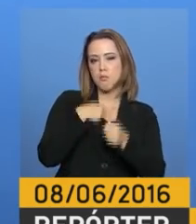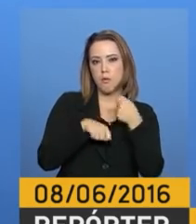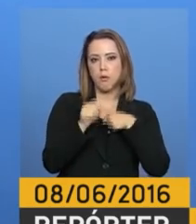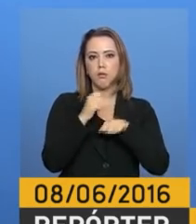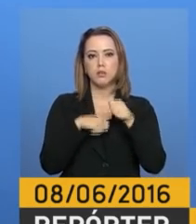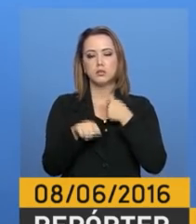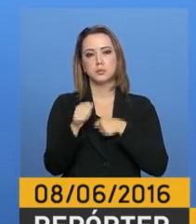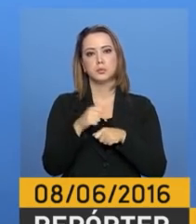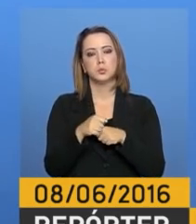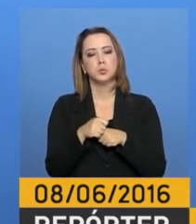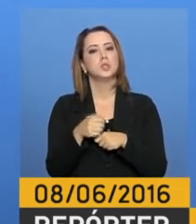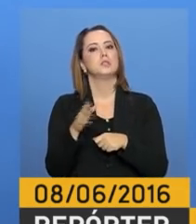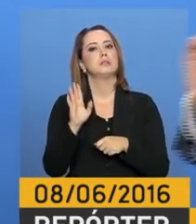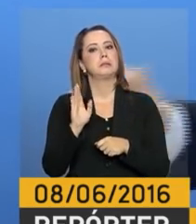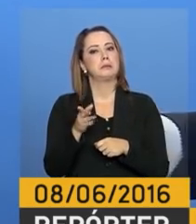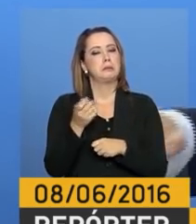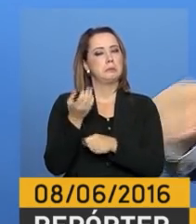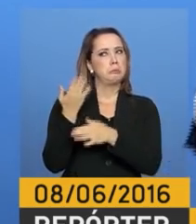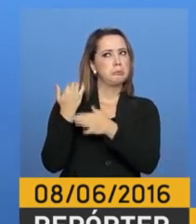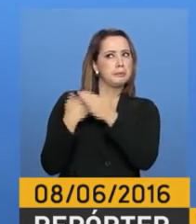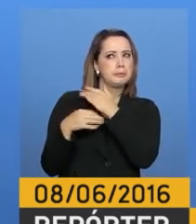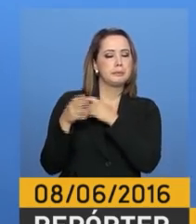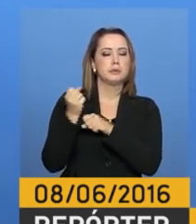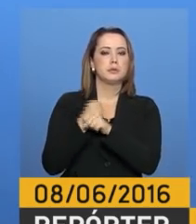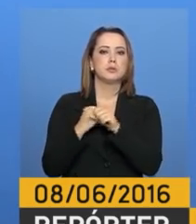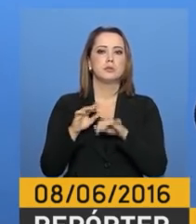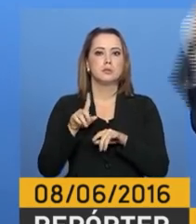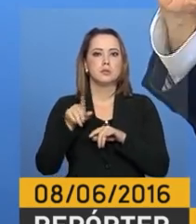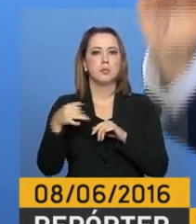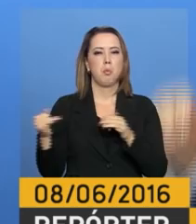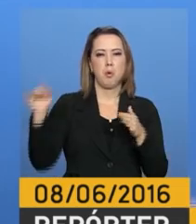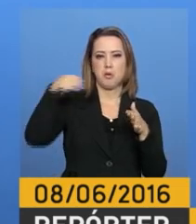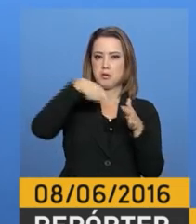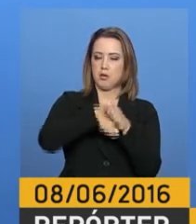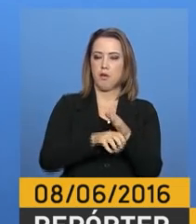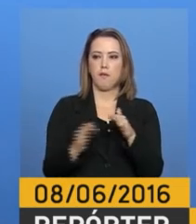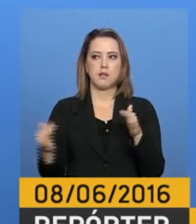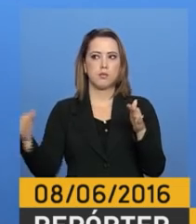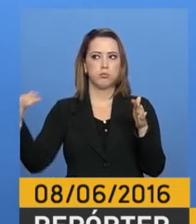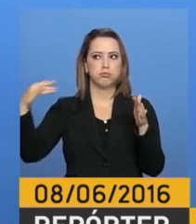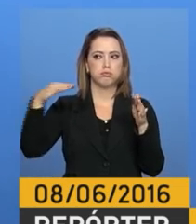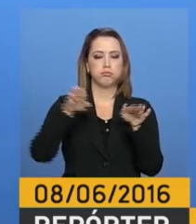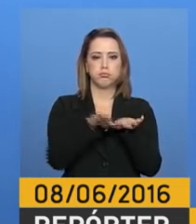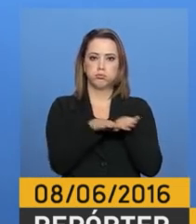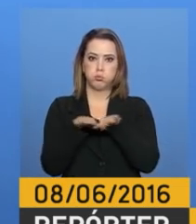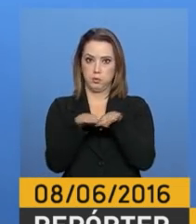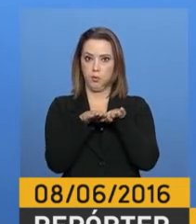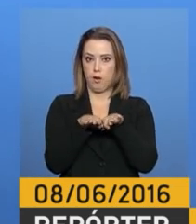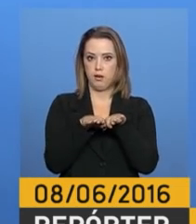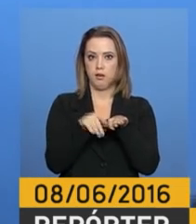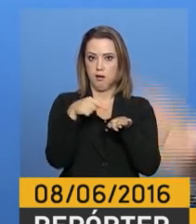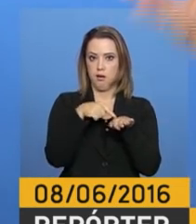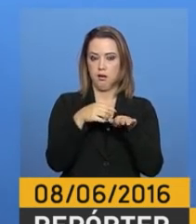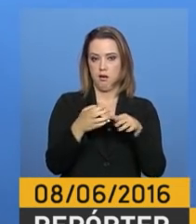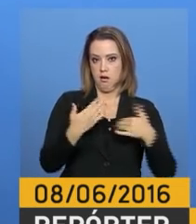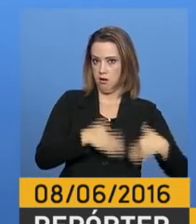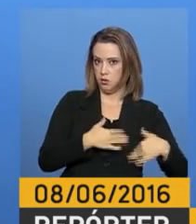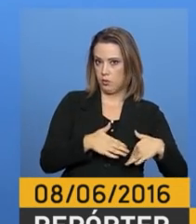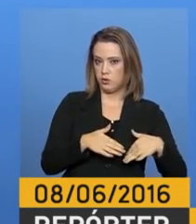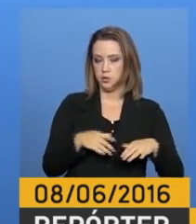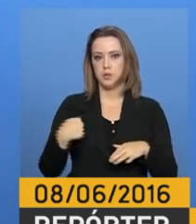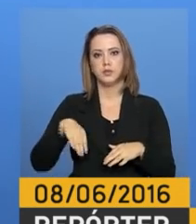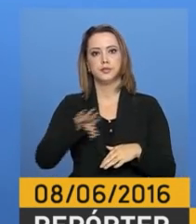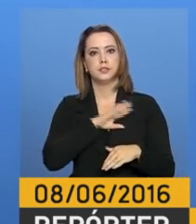a a inflação convergindo para a meta com toda a a a a prática da estabilidade nós